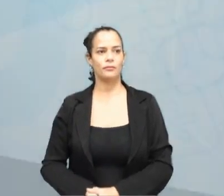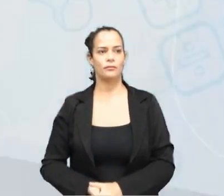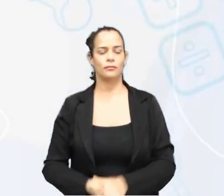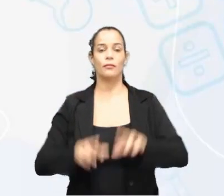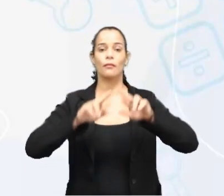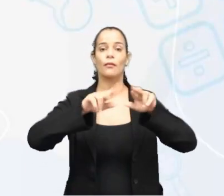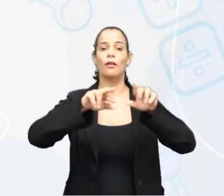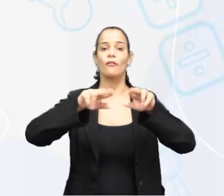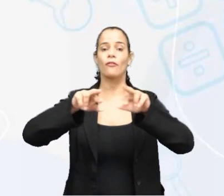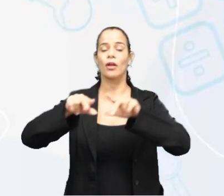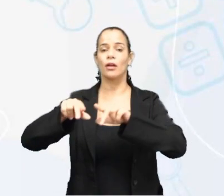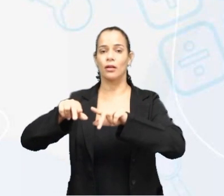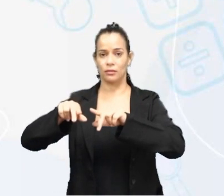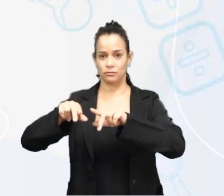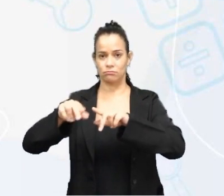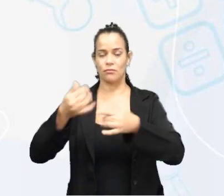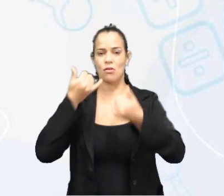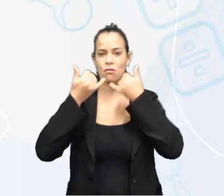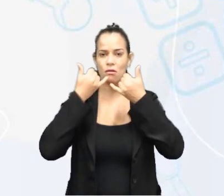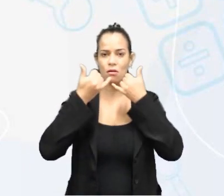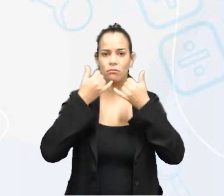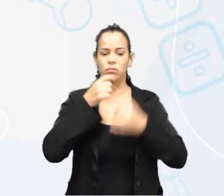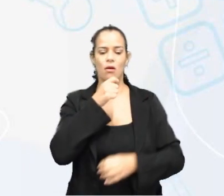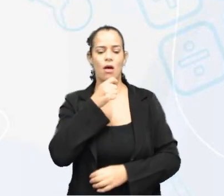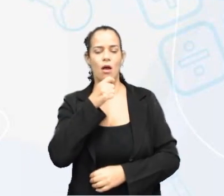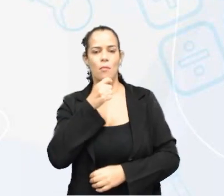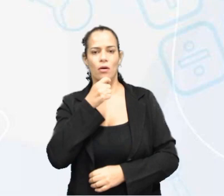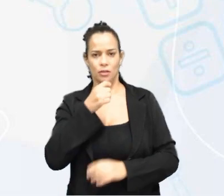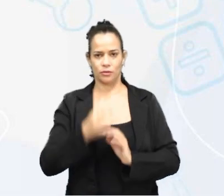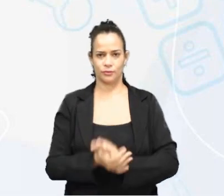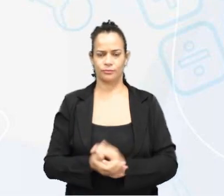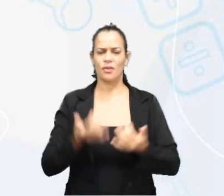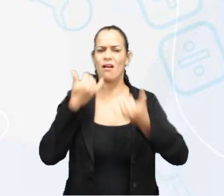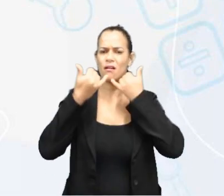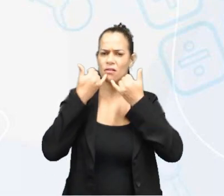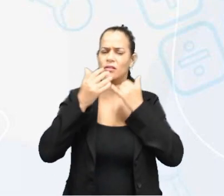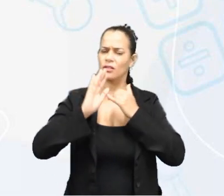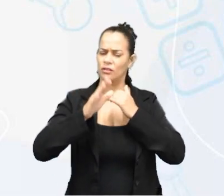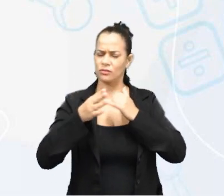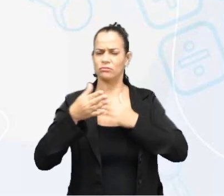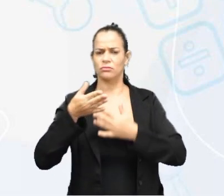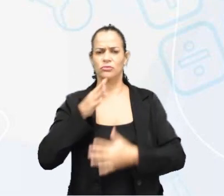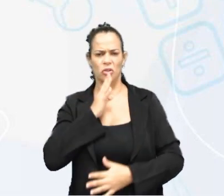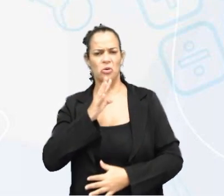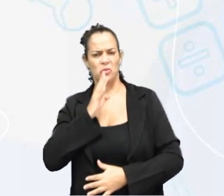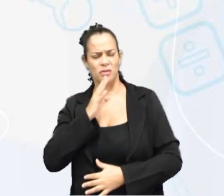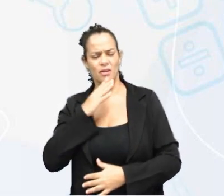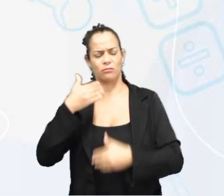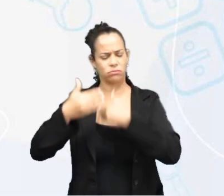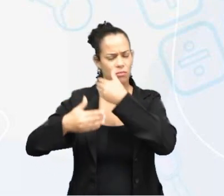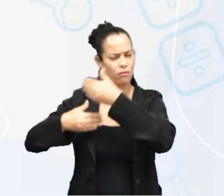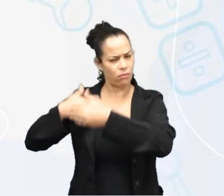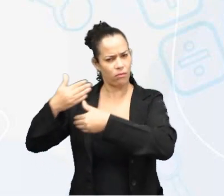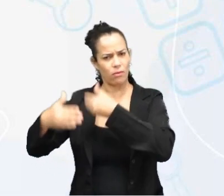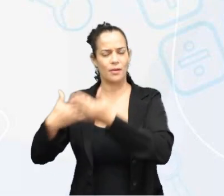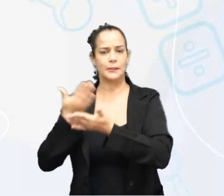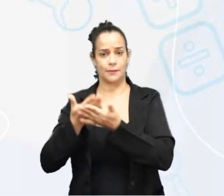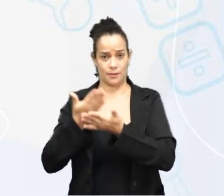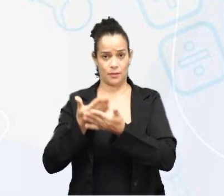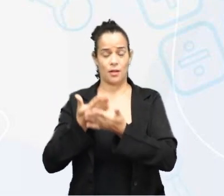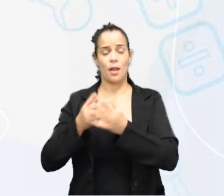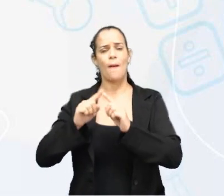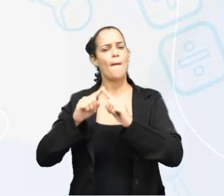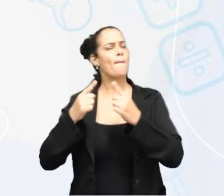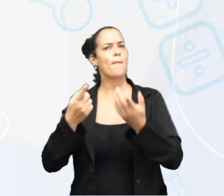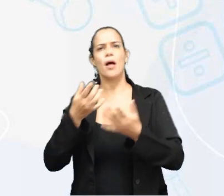Diferenças entre notícia e reportagem. A notícia a gente já está bem por dentro, né? A gente vem falando ao longo das aulas,